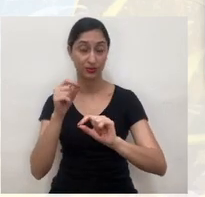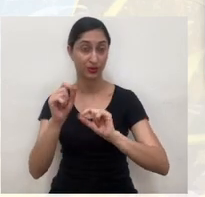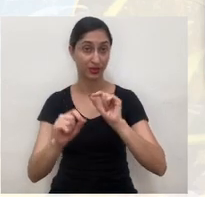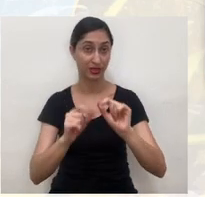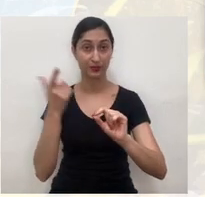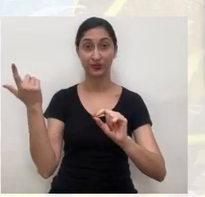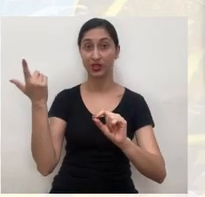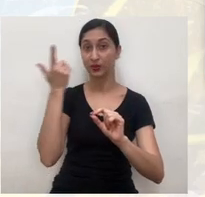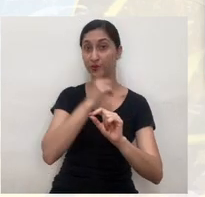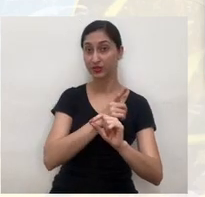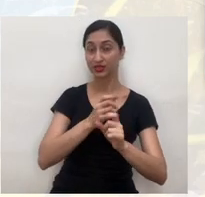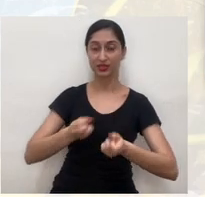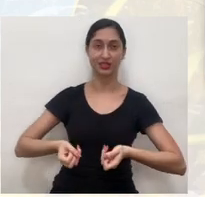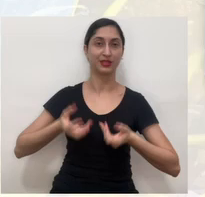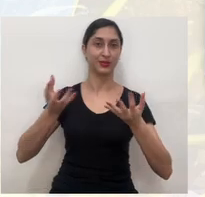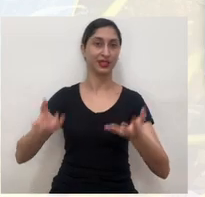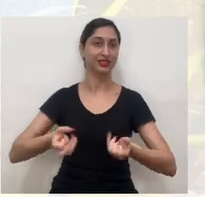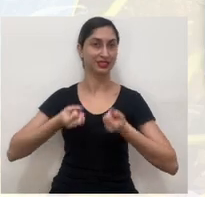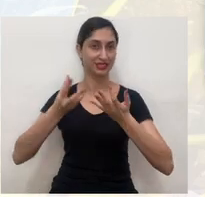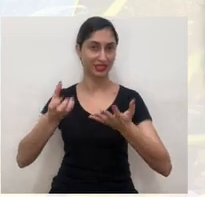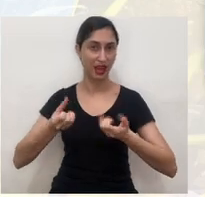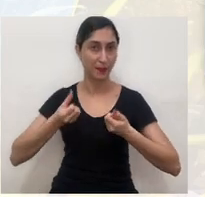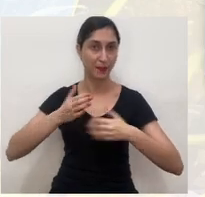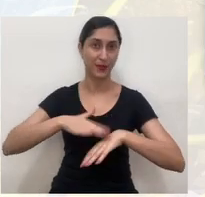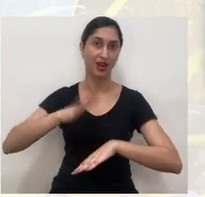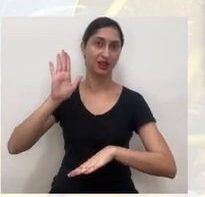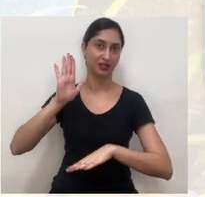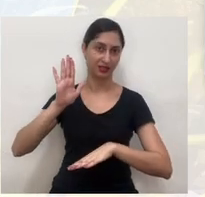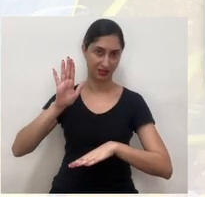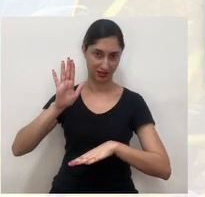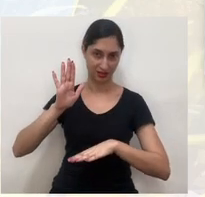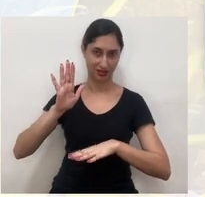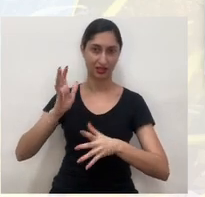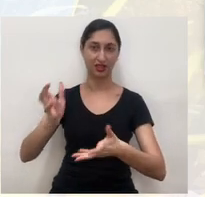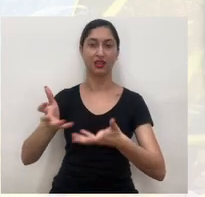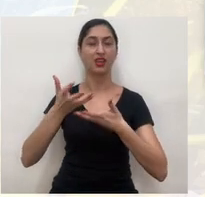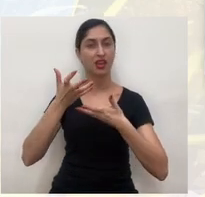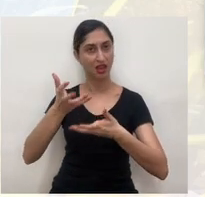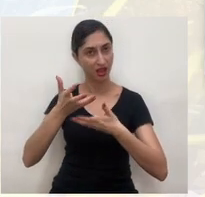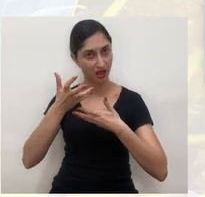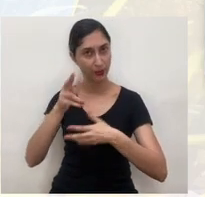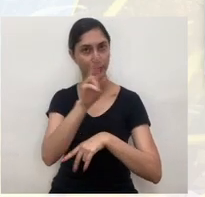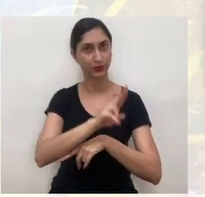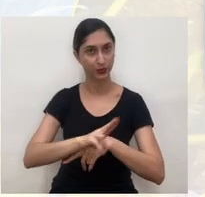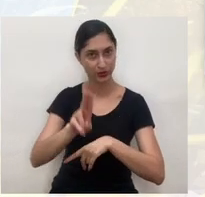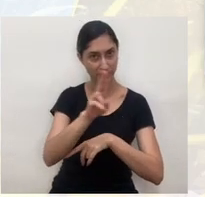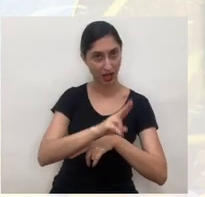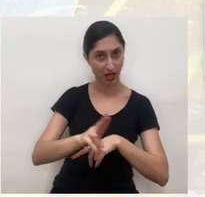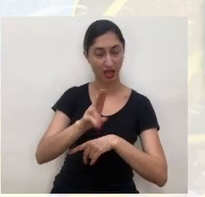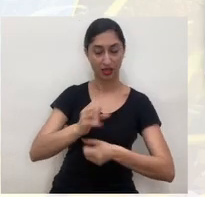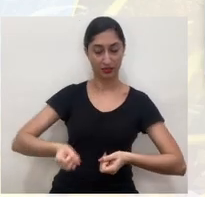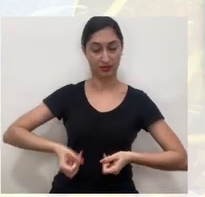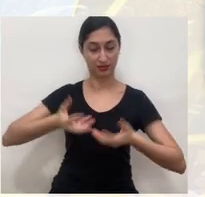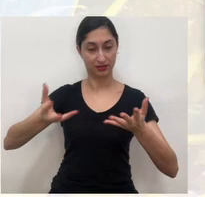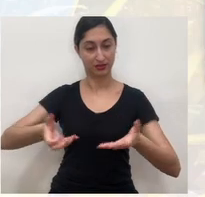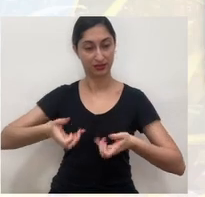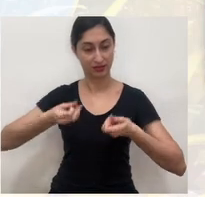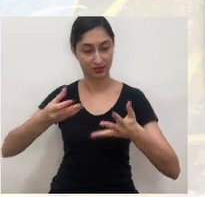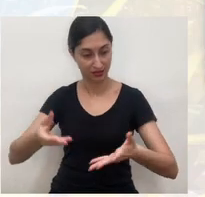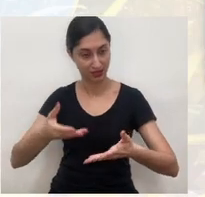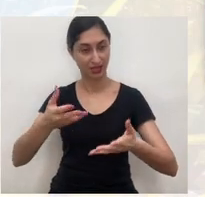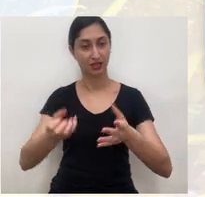de expressão dele, o meio de possibilidade de se exprimir através das plantas, né? Como